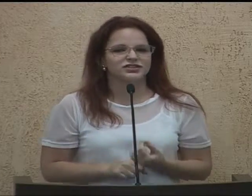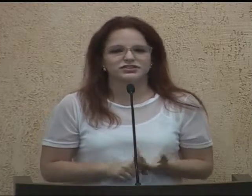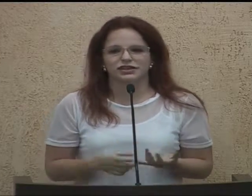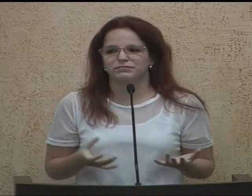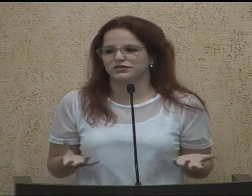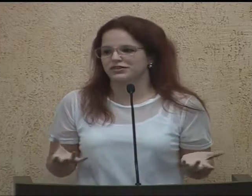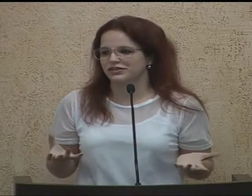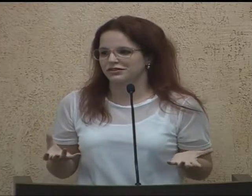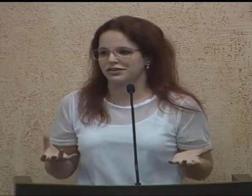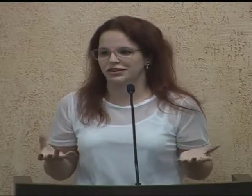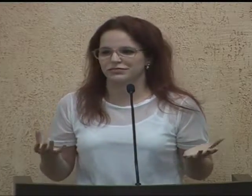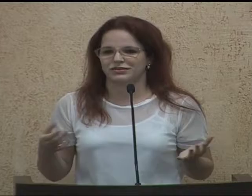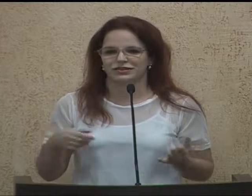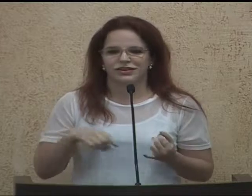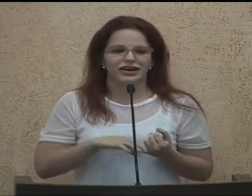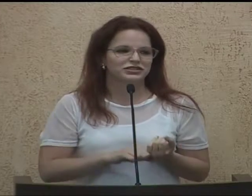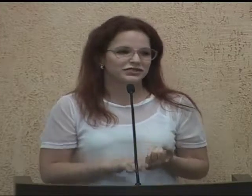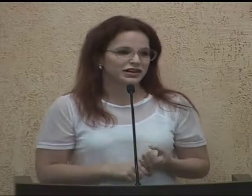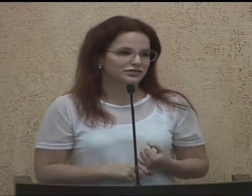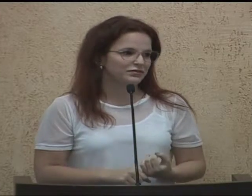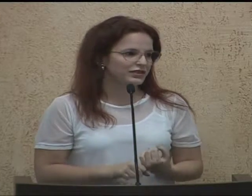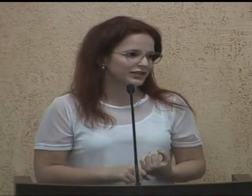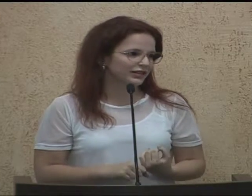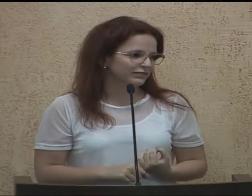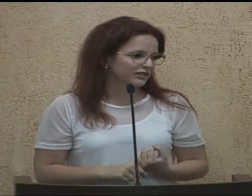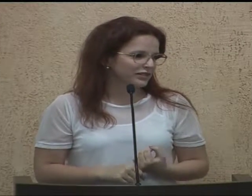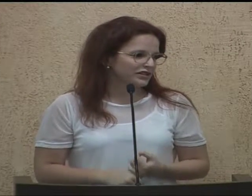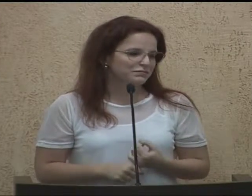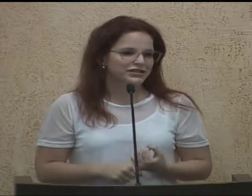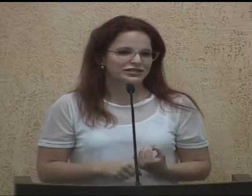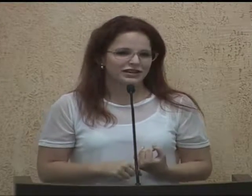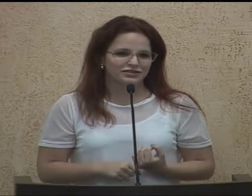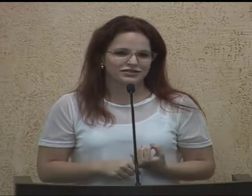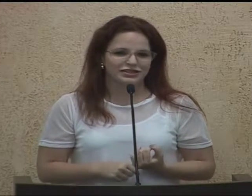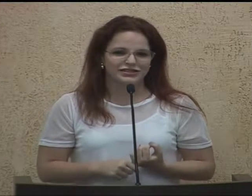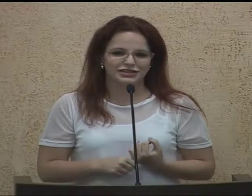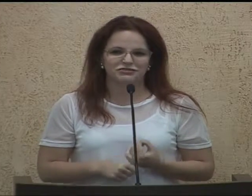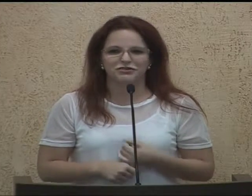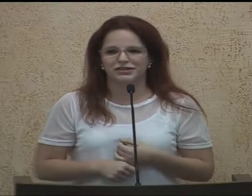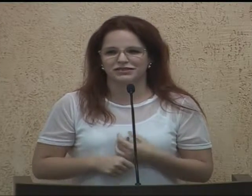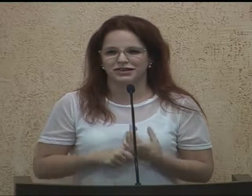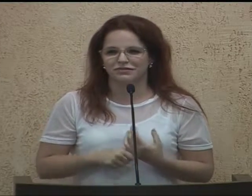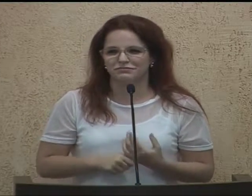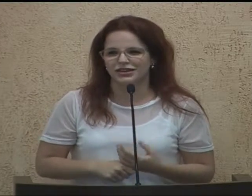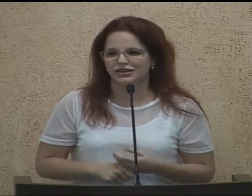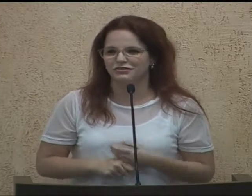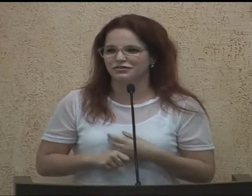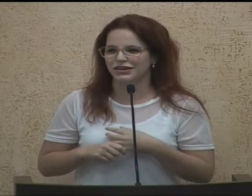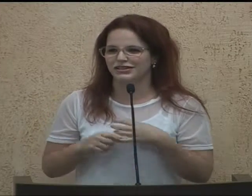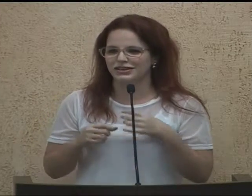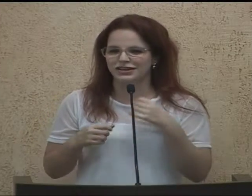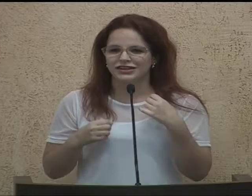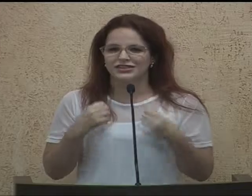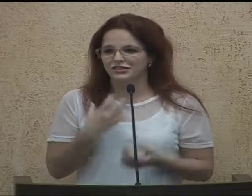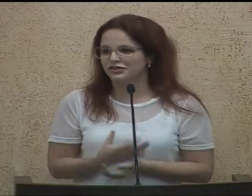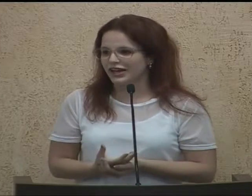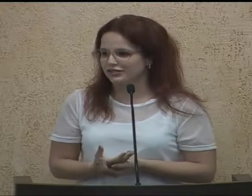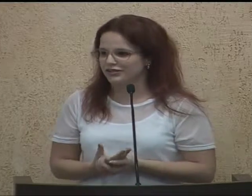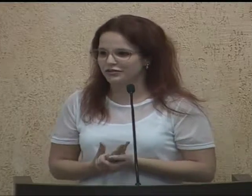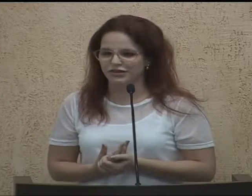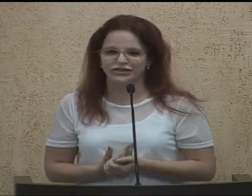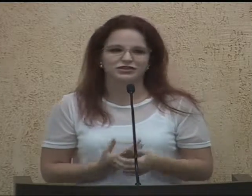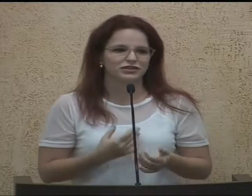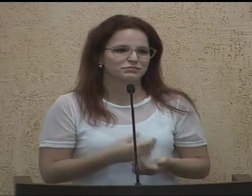entrar. O que a gente tem para a doença de Alzheimer? Atividade física, que o paciente esquecido começa a ficar com medo, começa a se